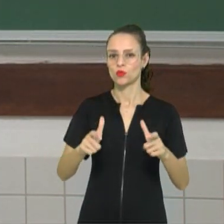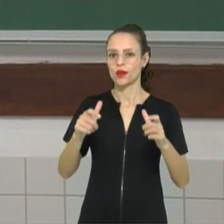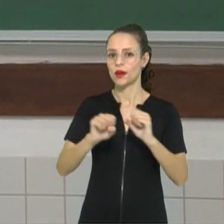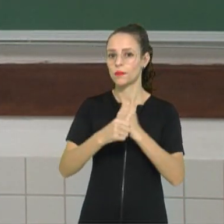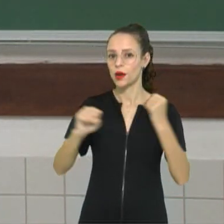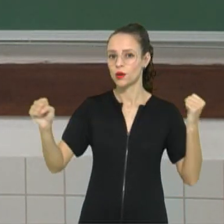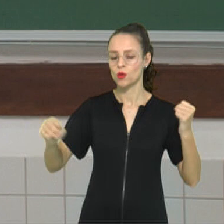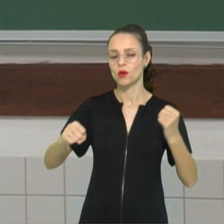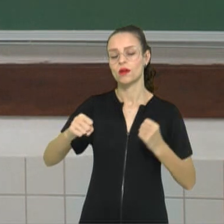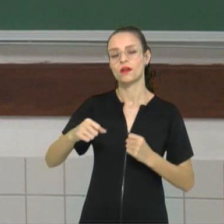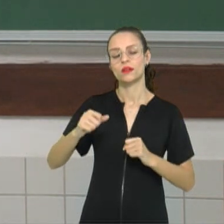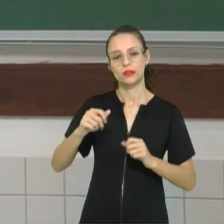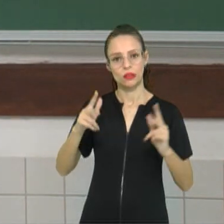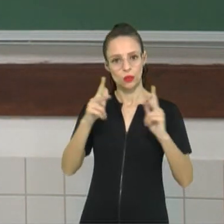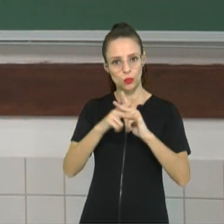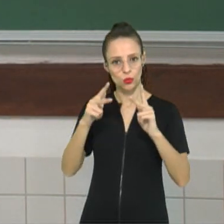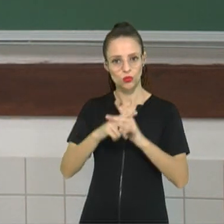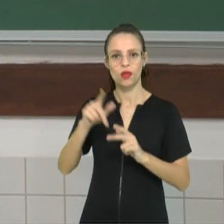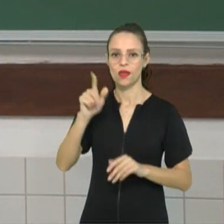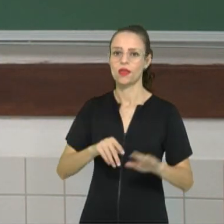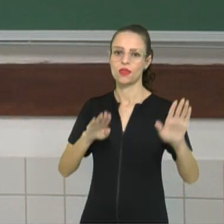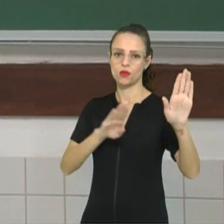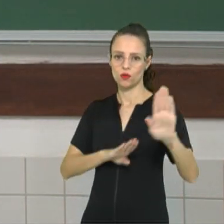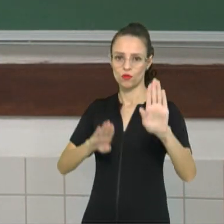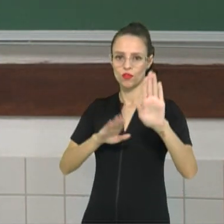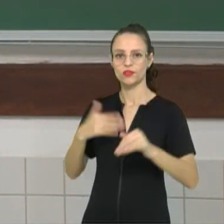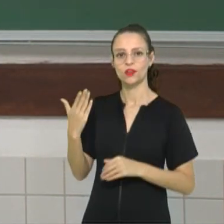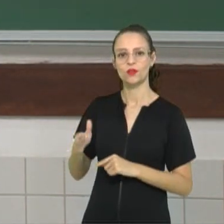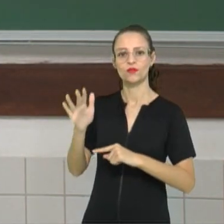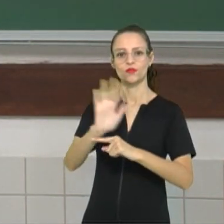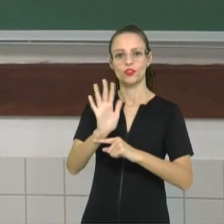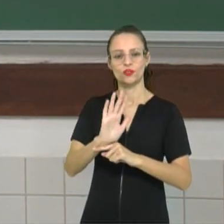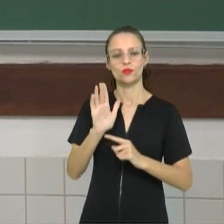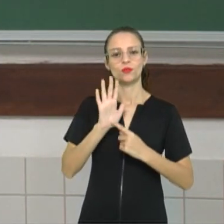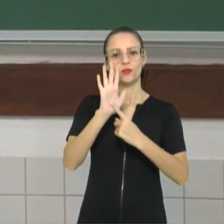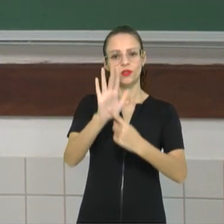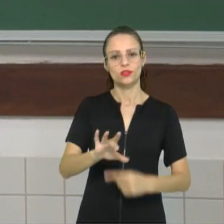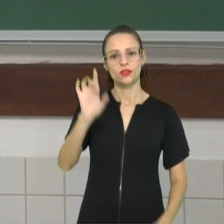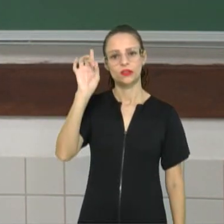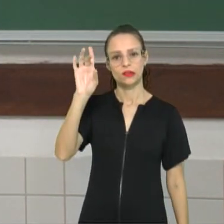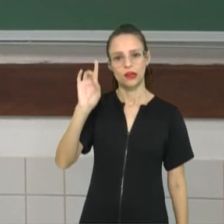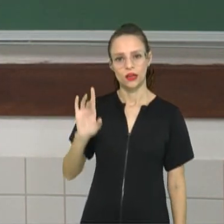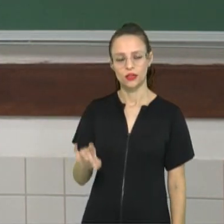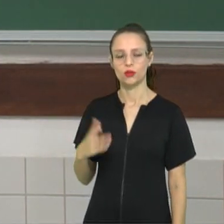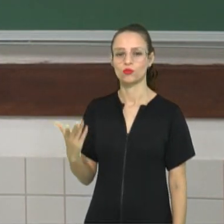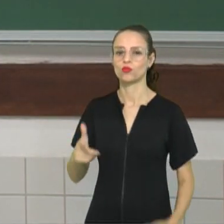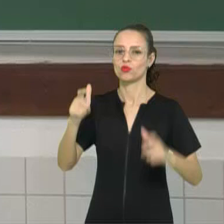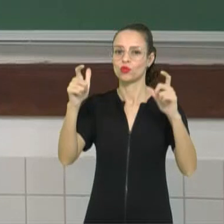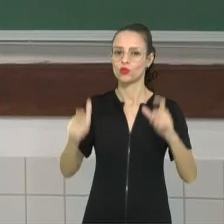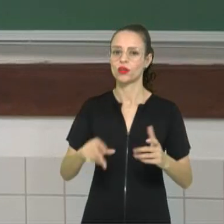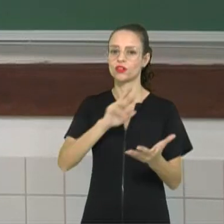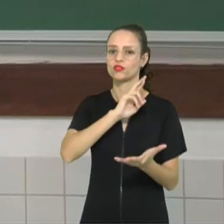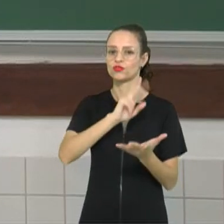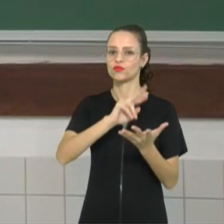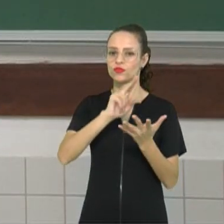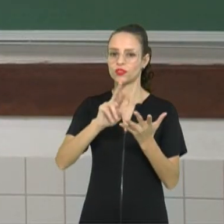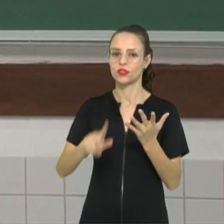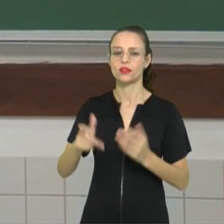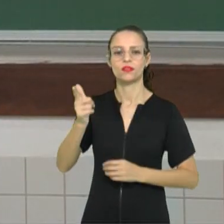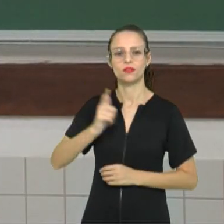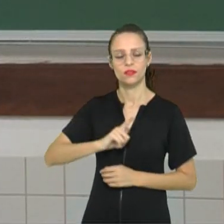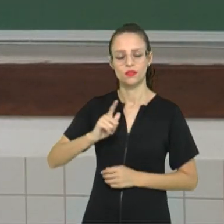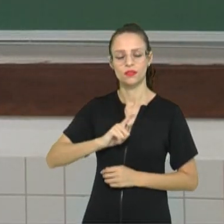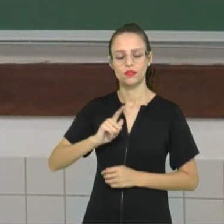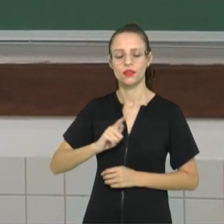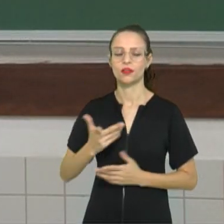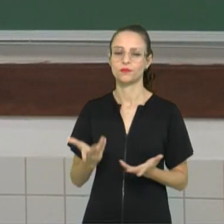mundo hoje é de Kung Fu, né? Então, nesses vídeos vão estar visualizando cada uma dessas academias, essas diferenciações que existem